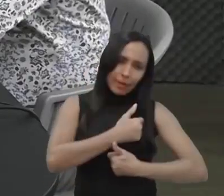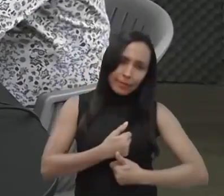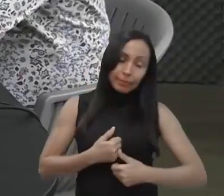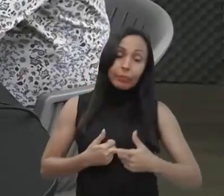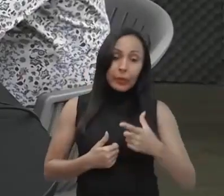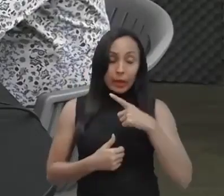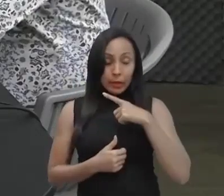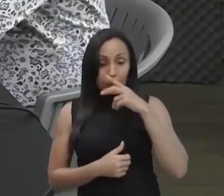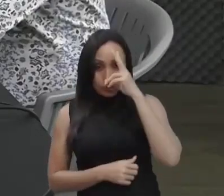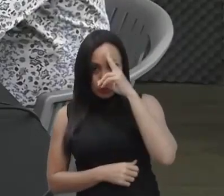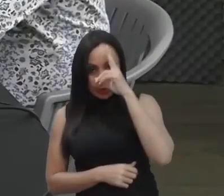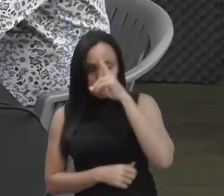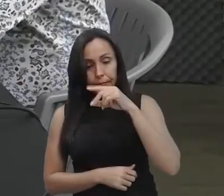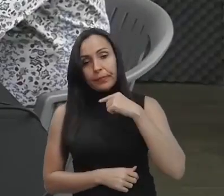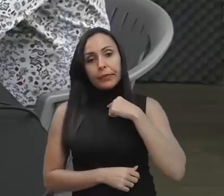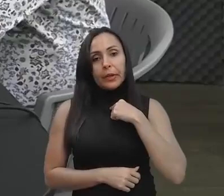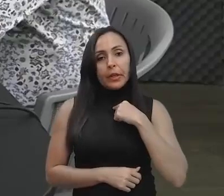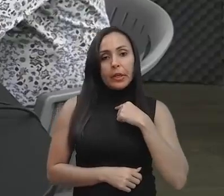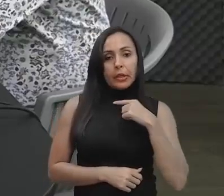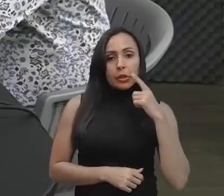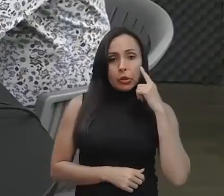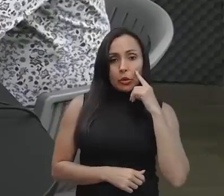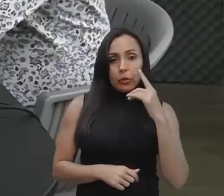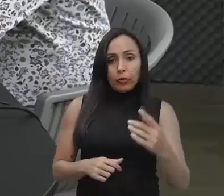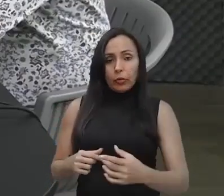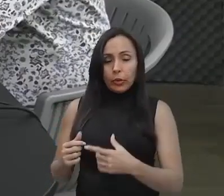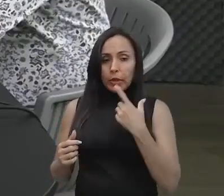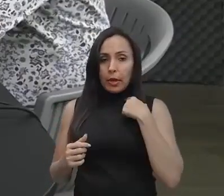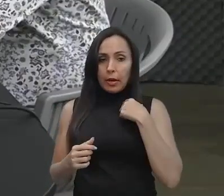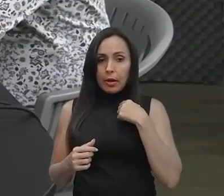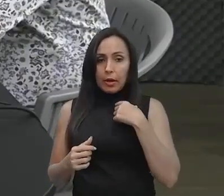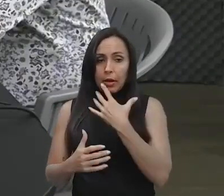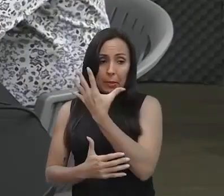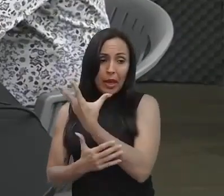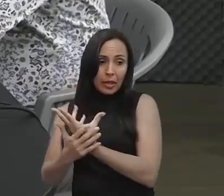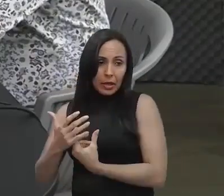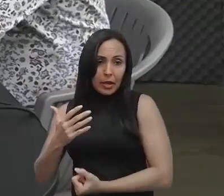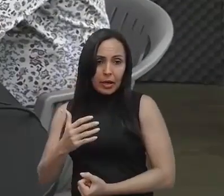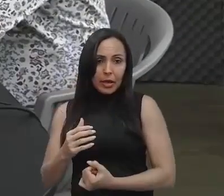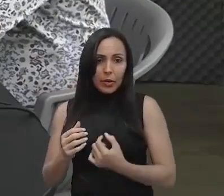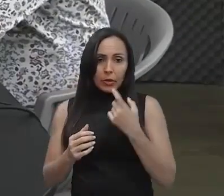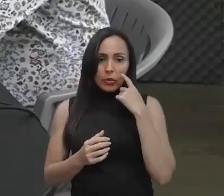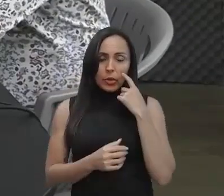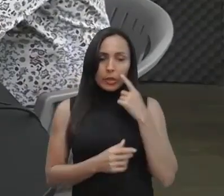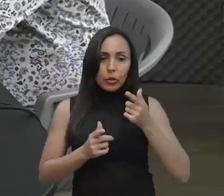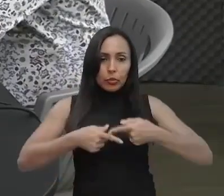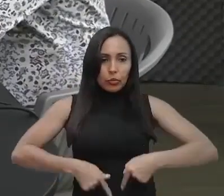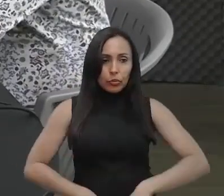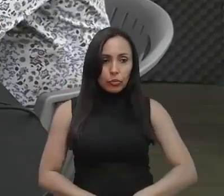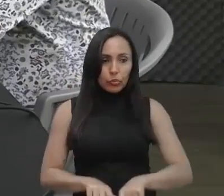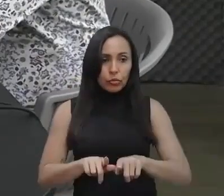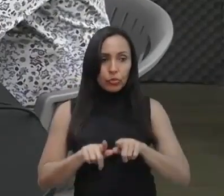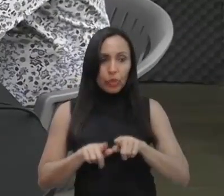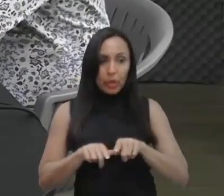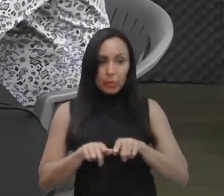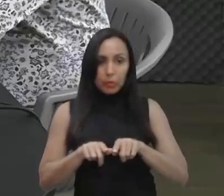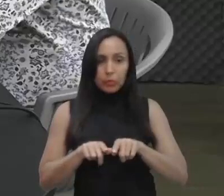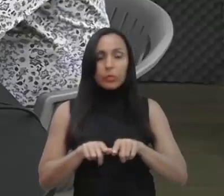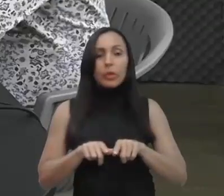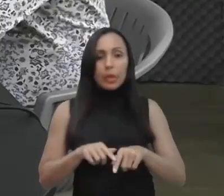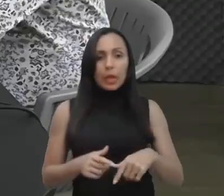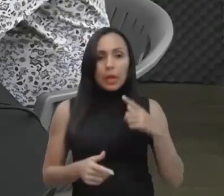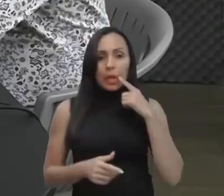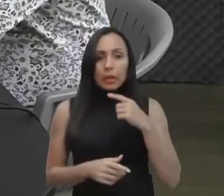eu fui no na Zona da Mata fazer uma história de gêmeos é um casal de gêmeos que os pais eram